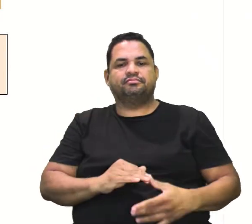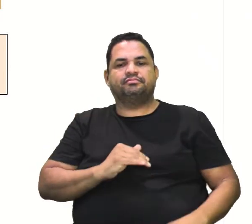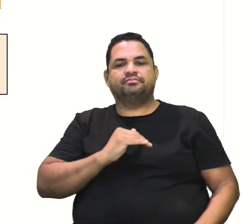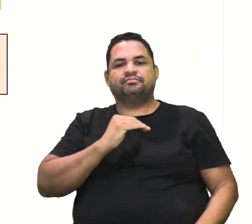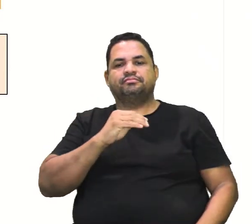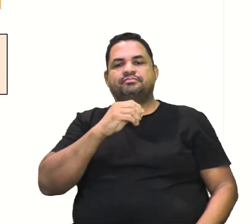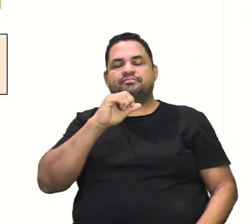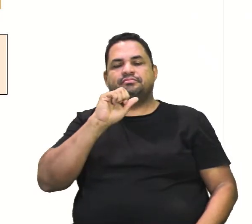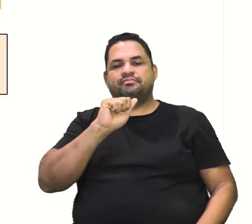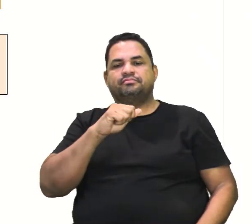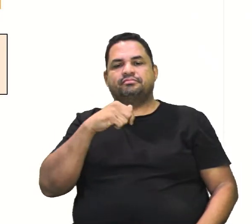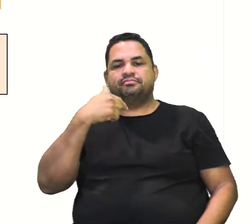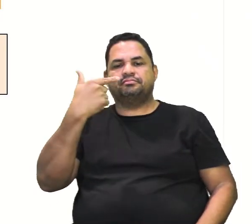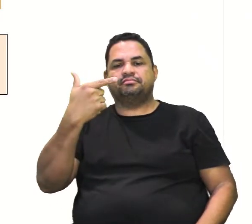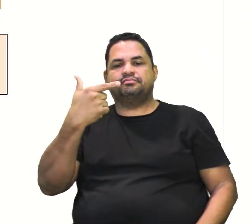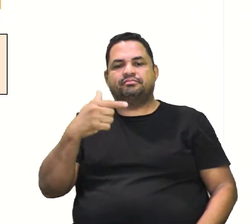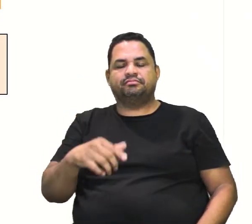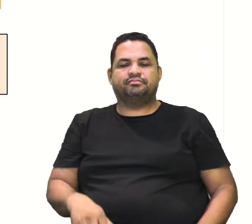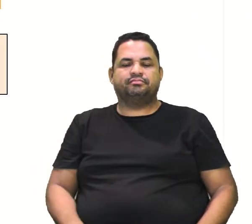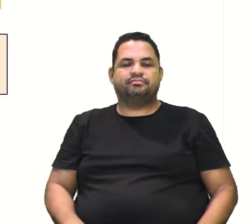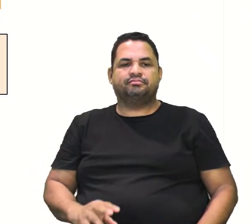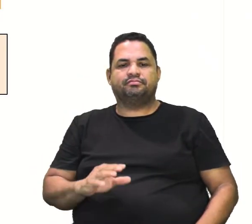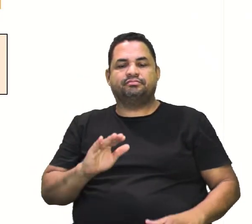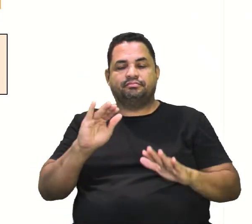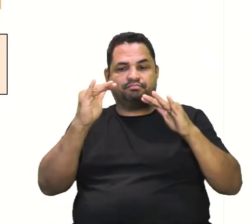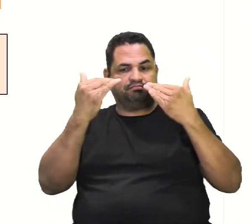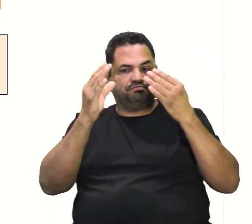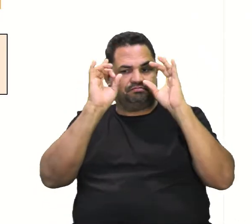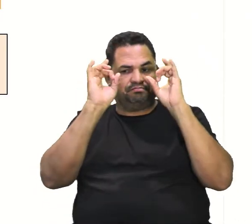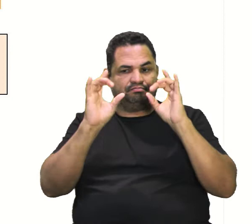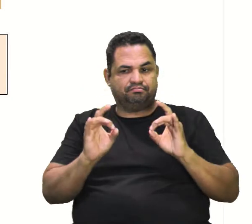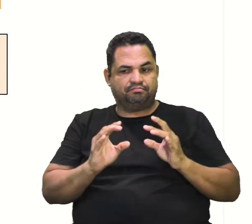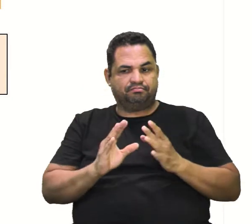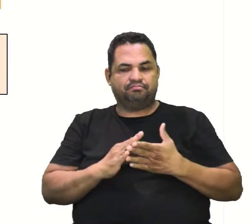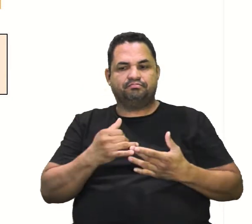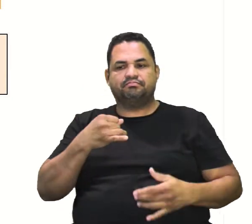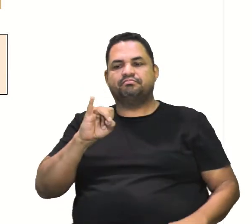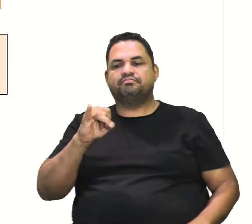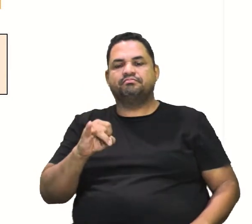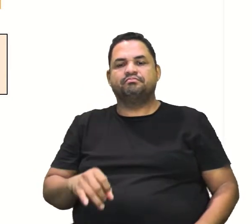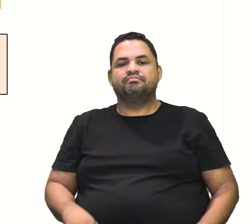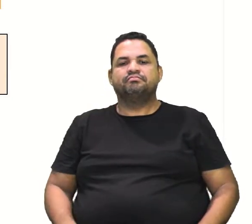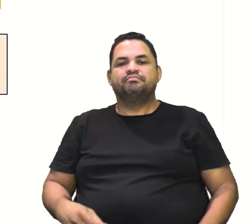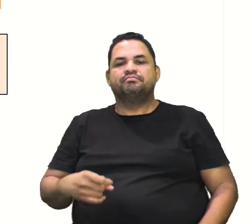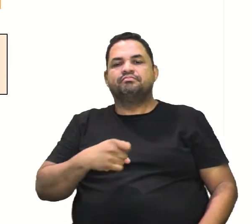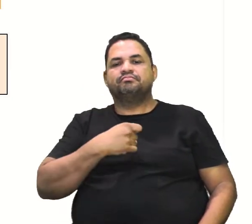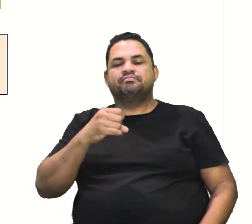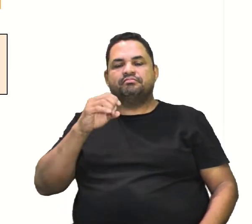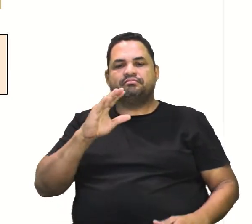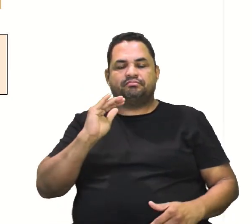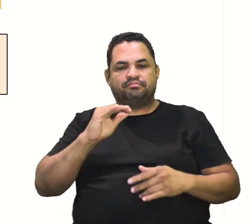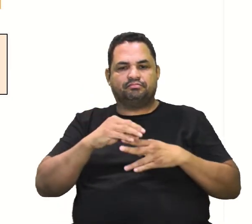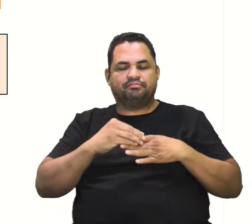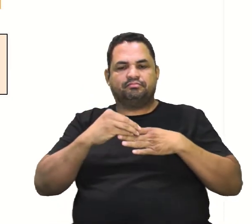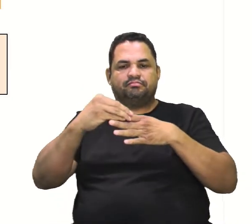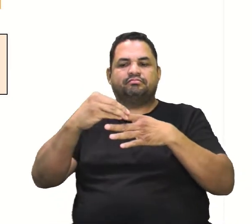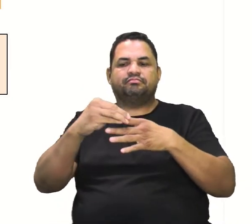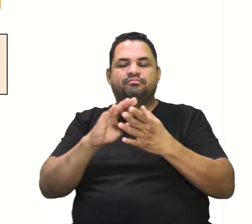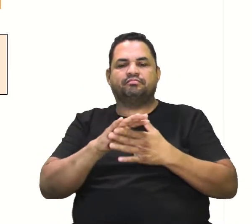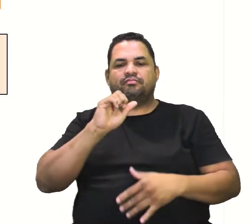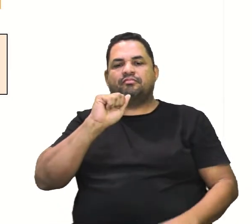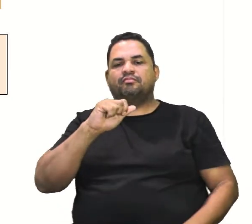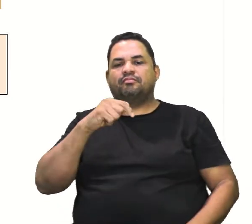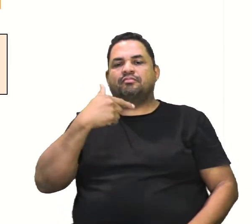A ao quadrado, tá? Então, sempre fiquem atentos a esse detalhe. Se for o X que comanda, ele vai ficar sobre o A